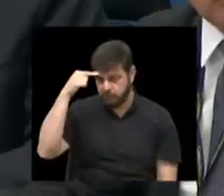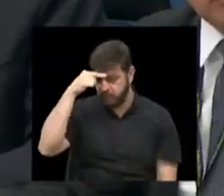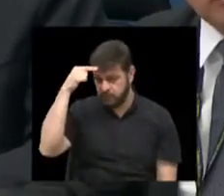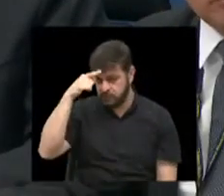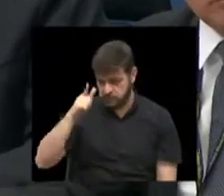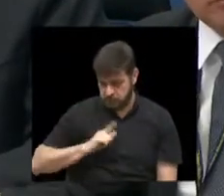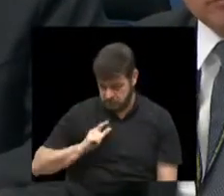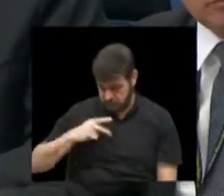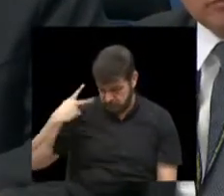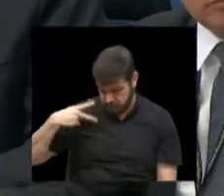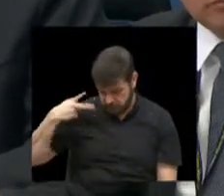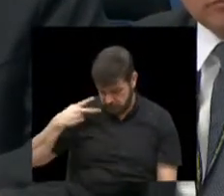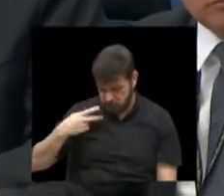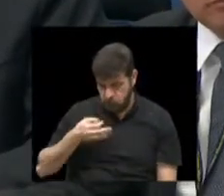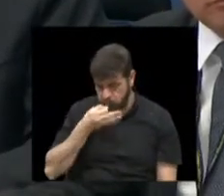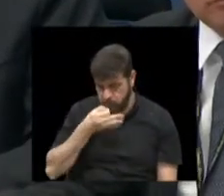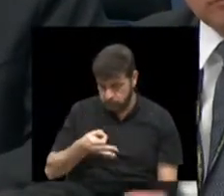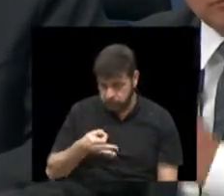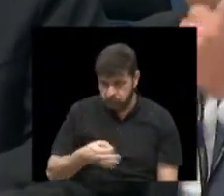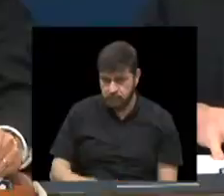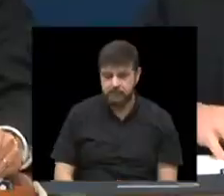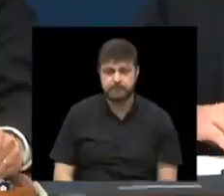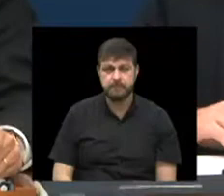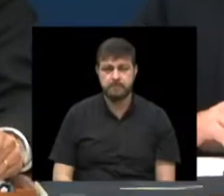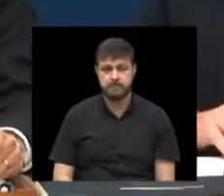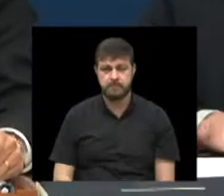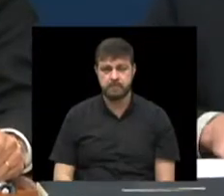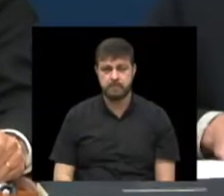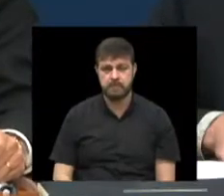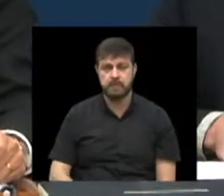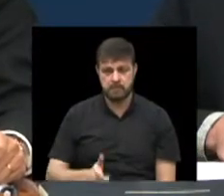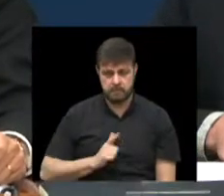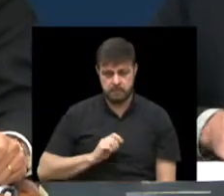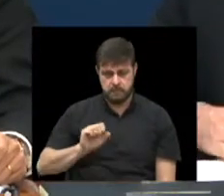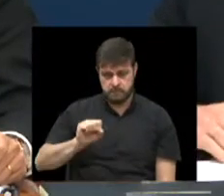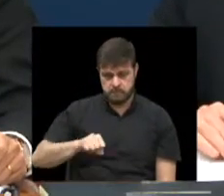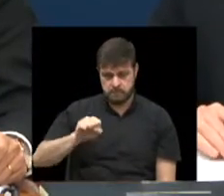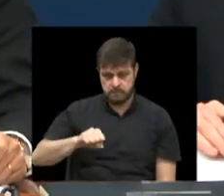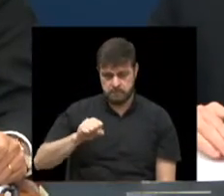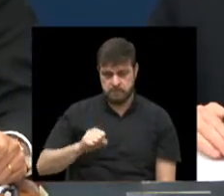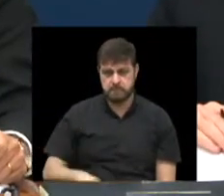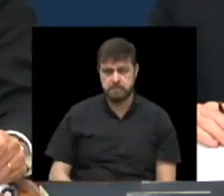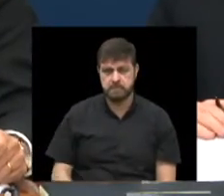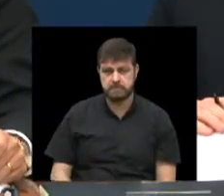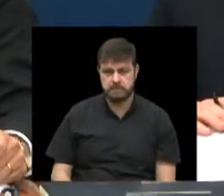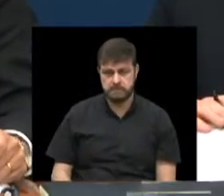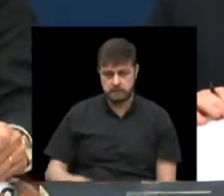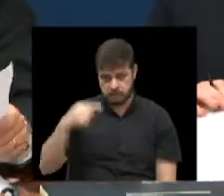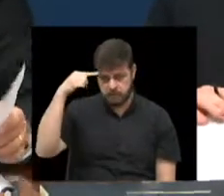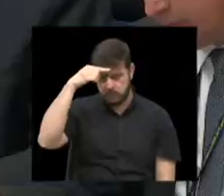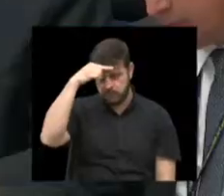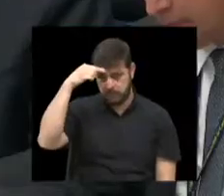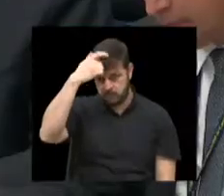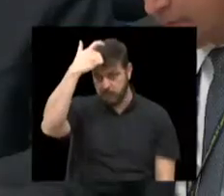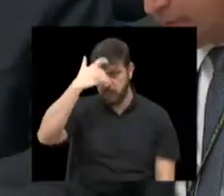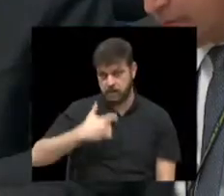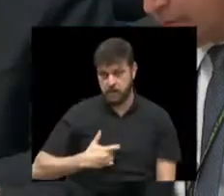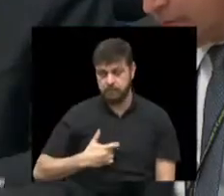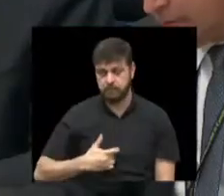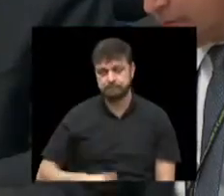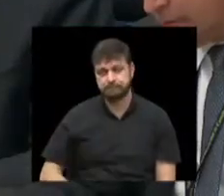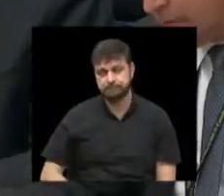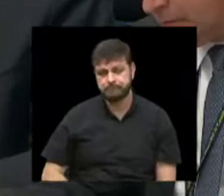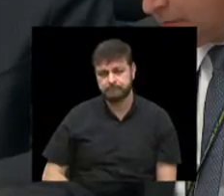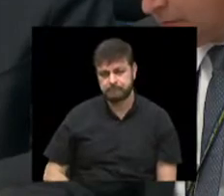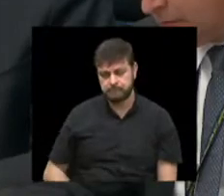Marques, se existe vereador inscrito. Senhor presidente Rafa Zimbaldi, existe sim. É o vereador Felipe Marques, esse que vos fala. Pois não, vereador, Vossa